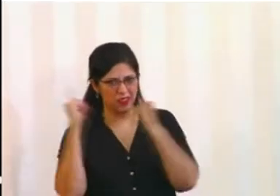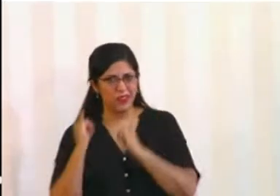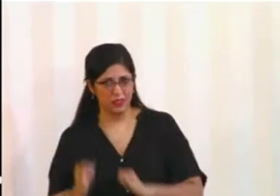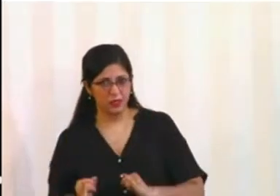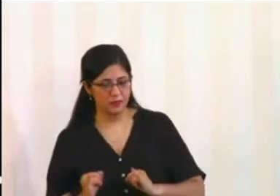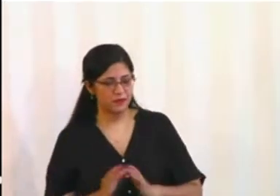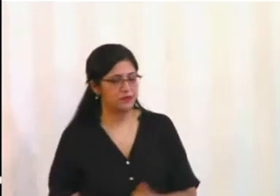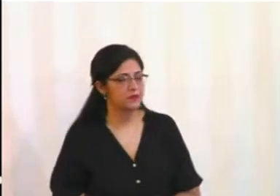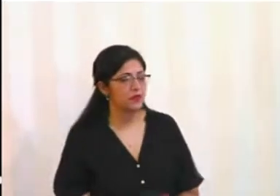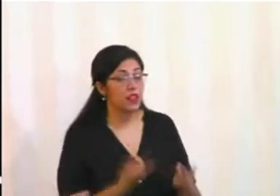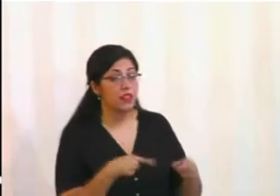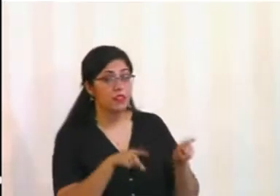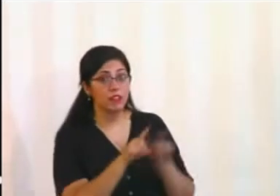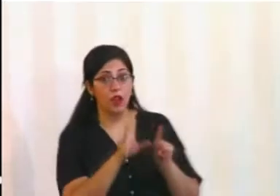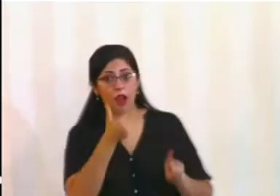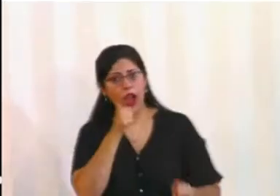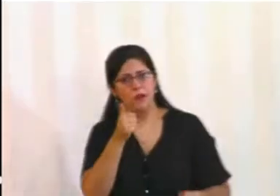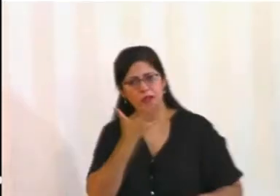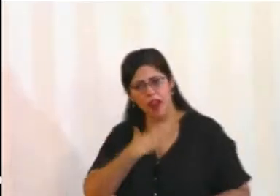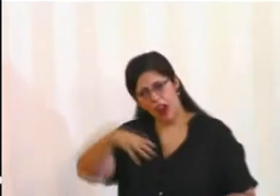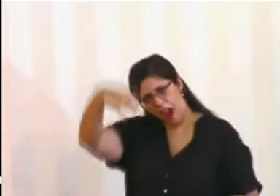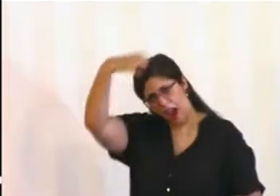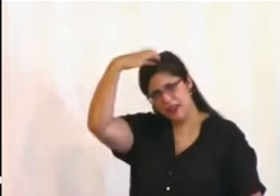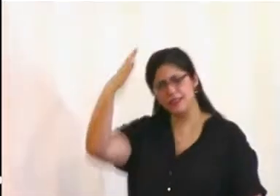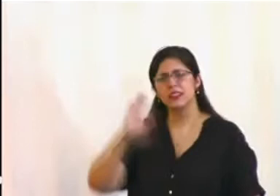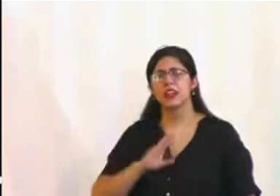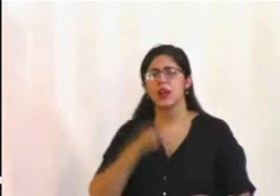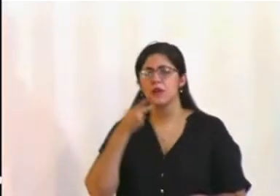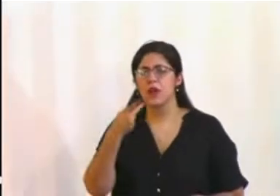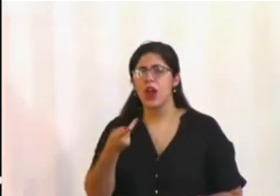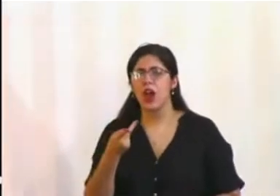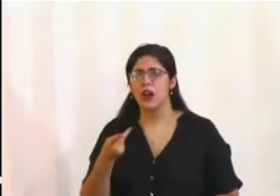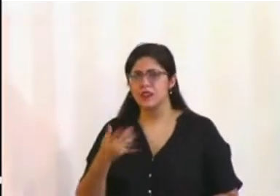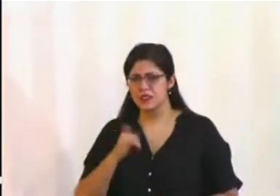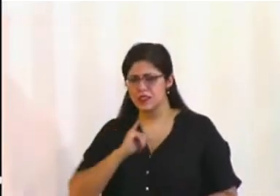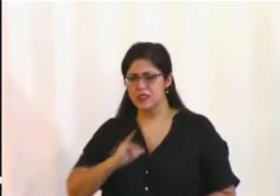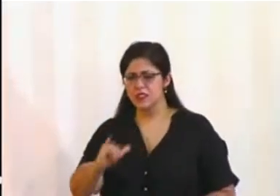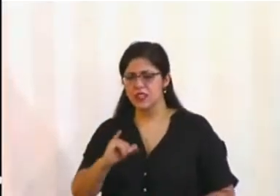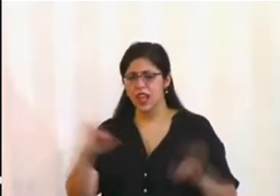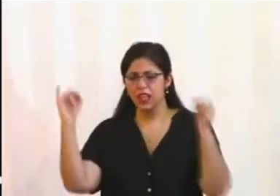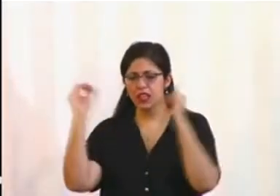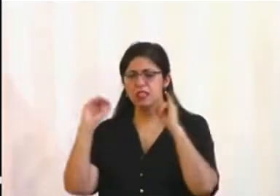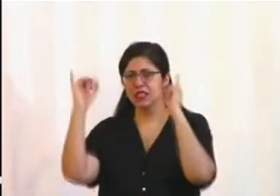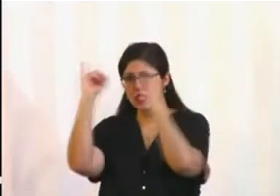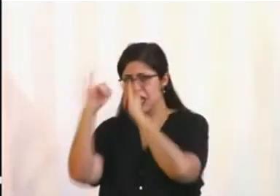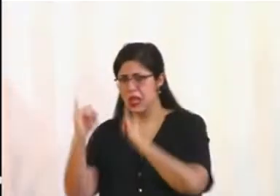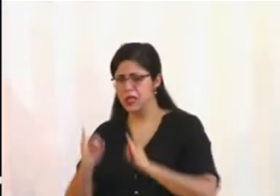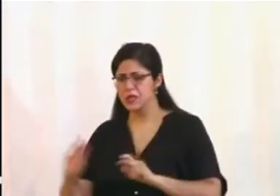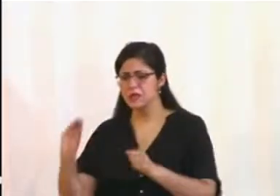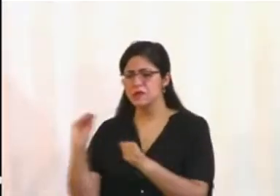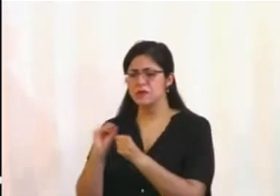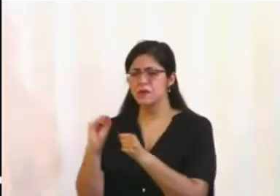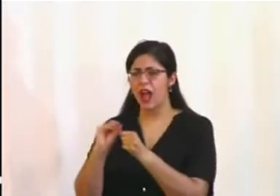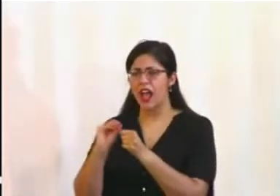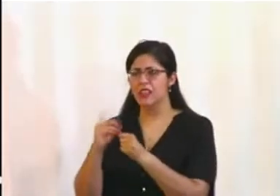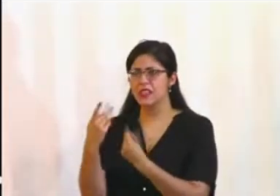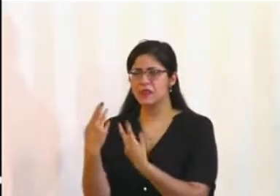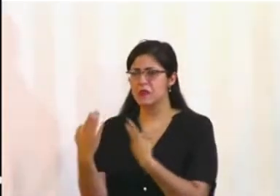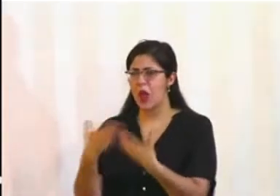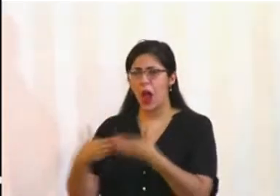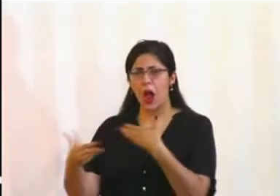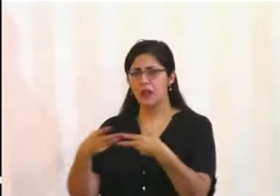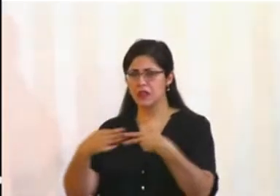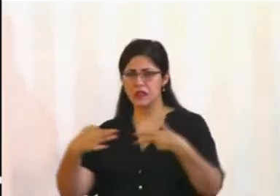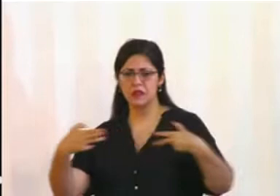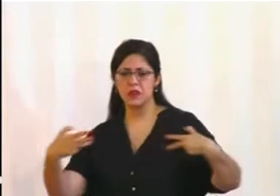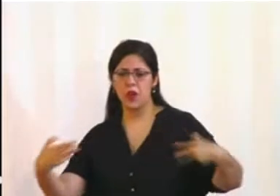um mensageiro a Elias a dizer-lhe: Façam-me os deuses como lhes aprouver, se amanhã a estas horas não fizer